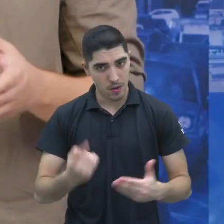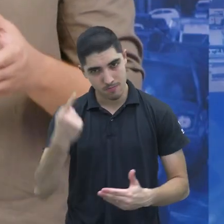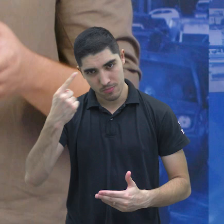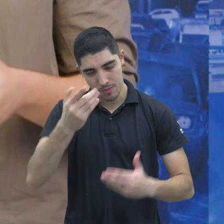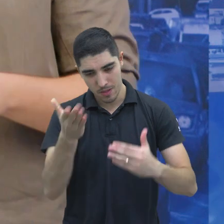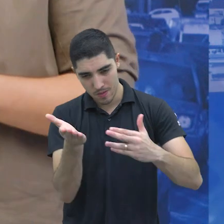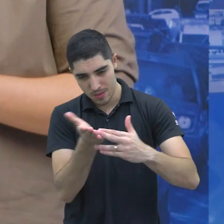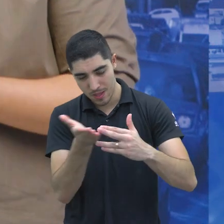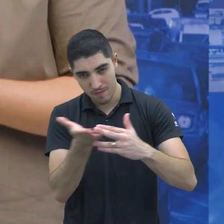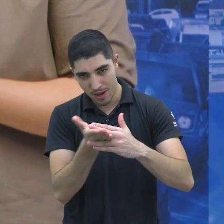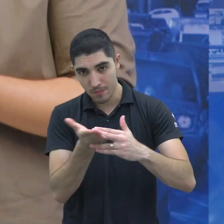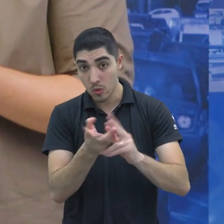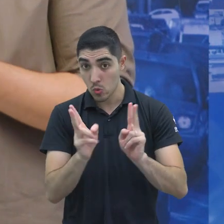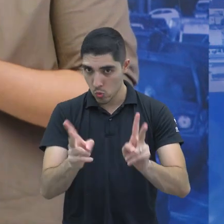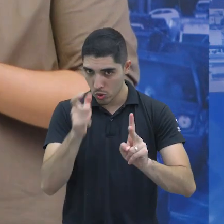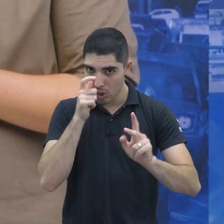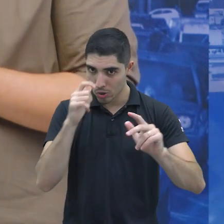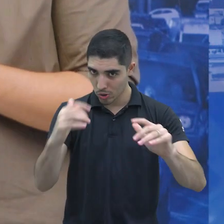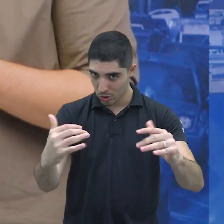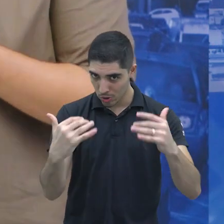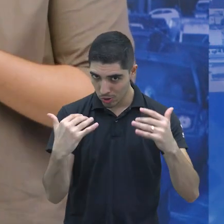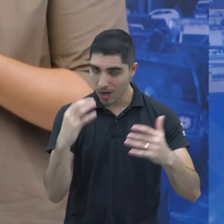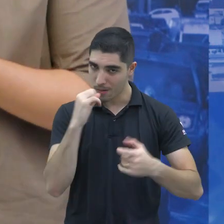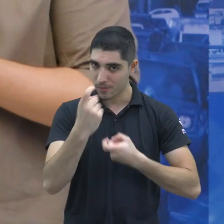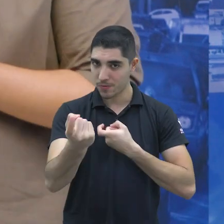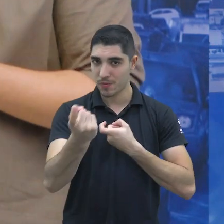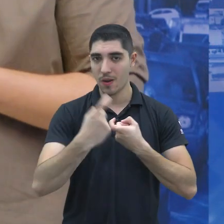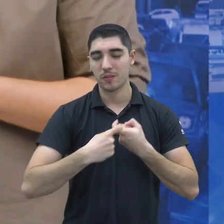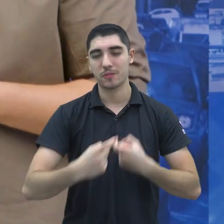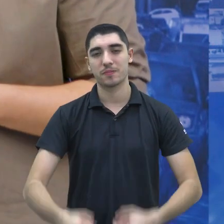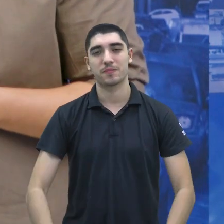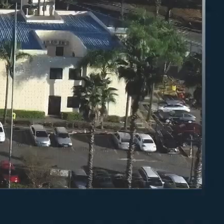Primeira pausa aqui no Ação Parlamentar. Não saia daí, que já já nós voltamos.